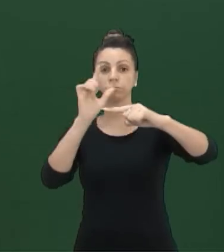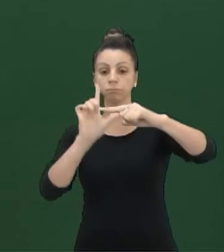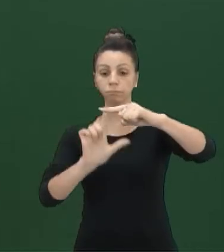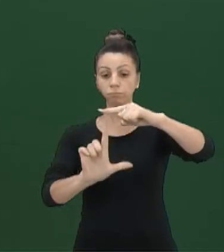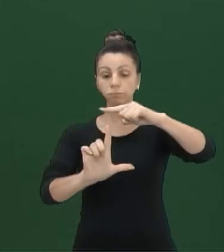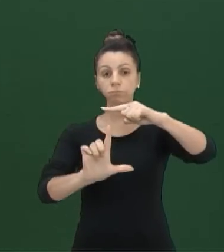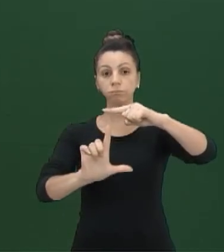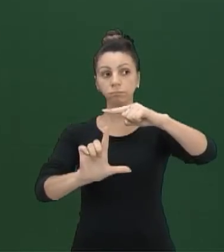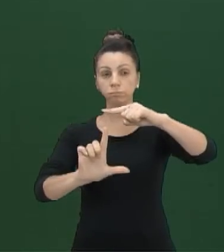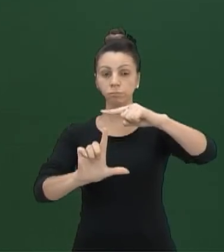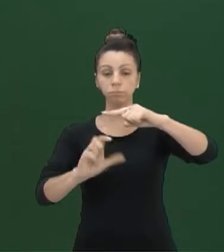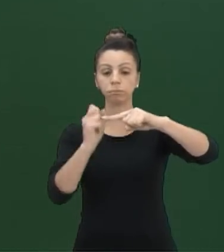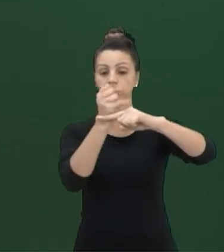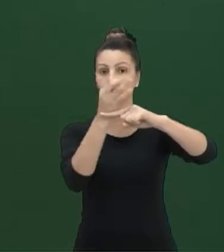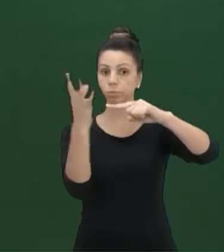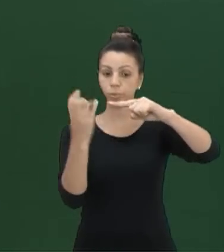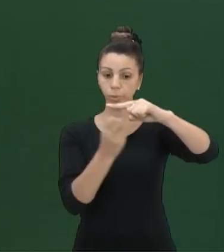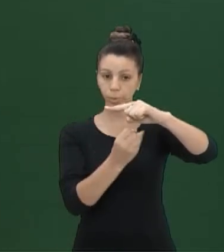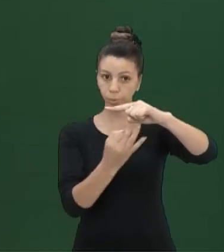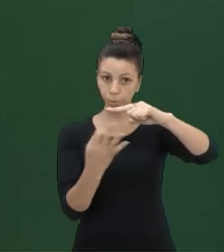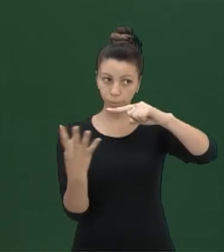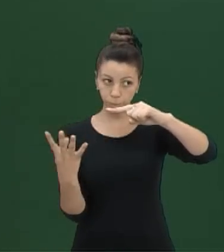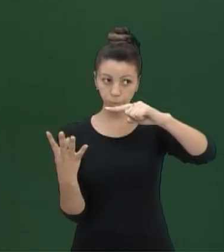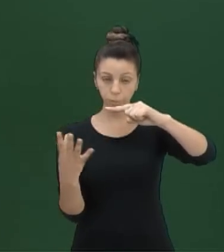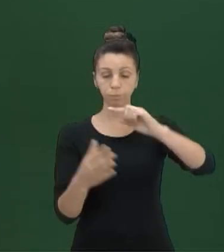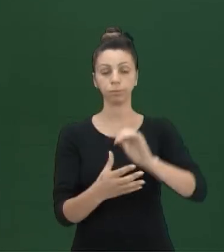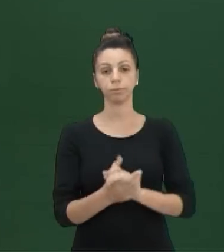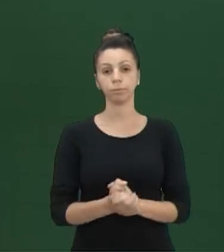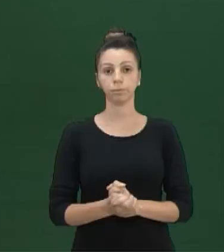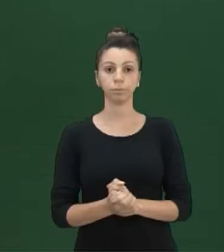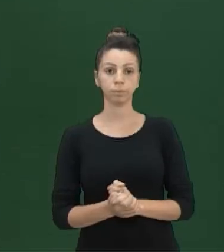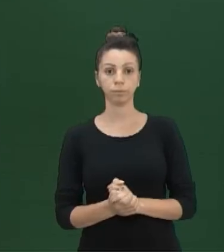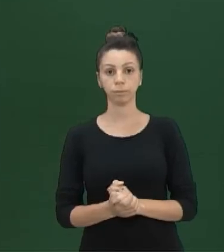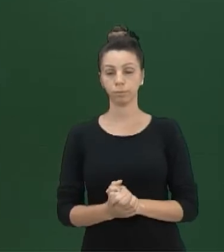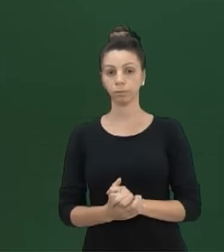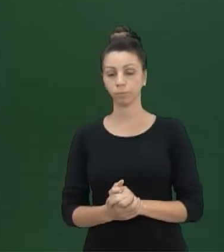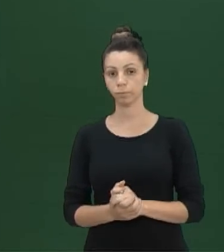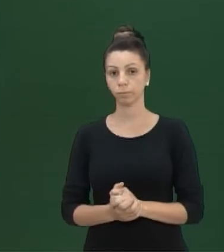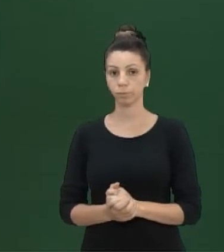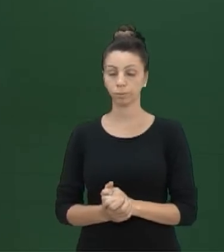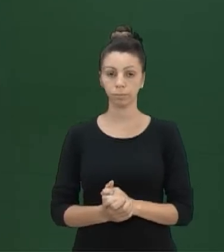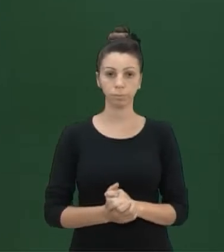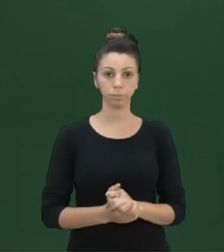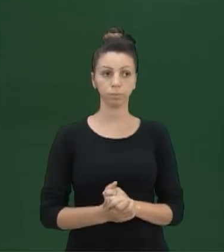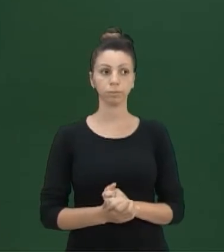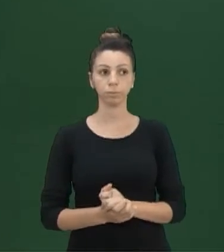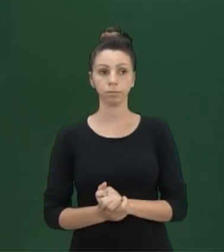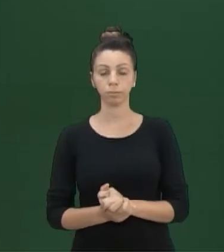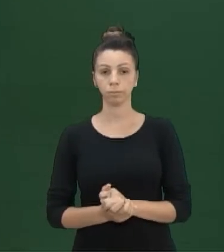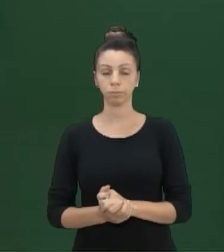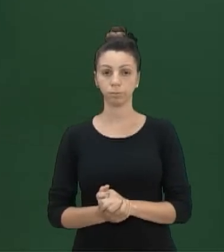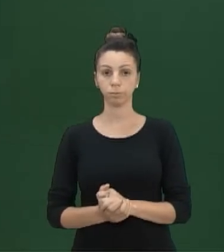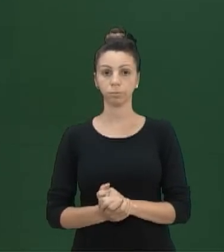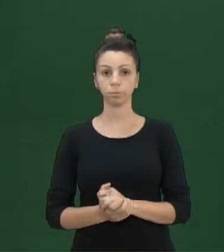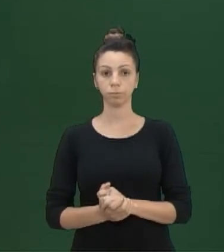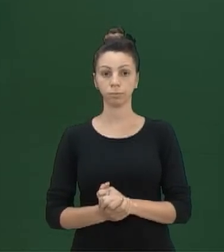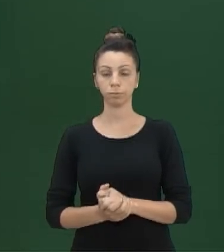Quando a gente vai fazer isso, a gente vai ter de pegar, então, 3.025, que é o valor da nossa tarefa,